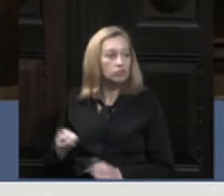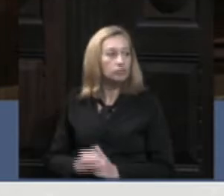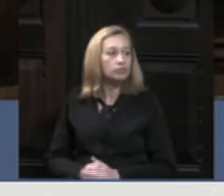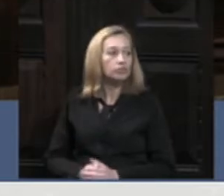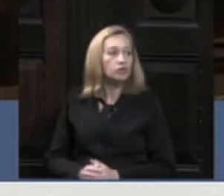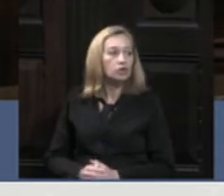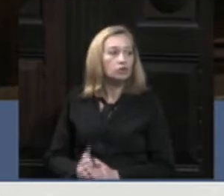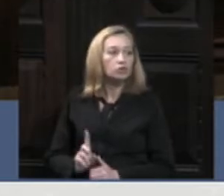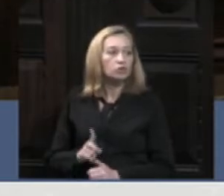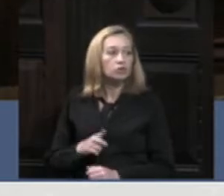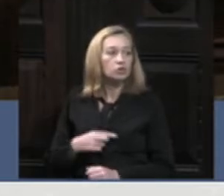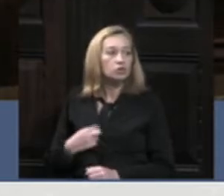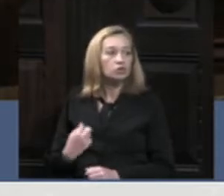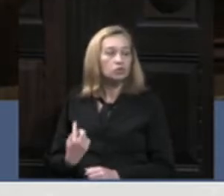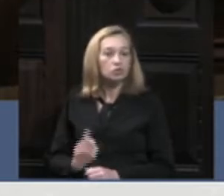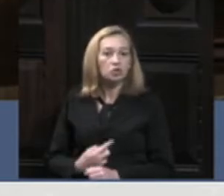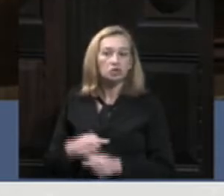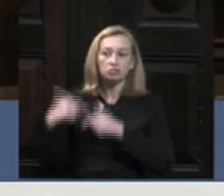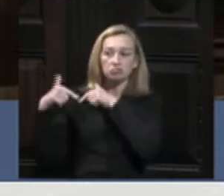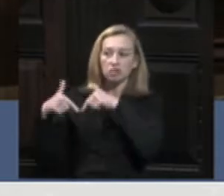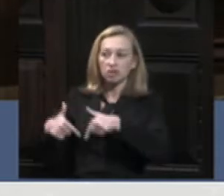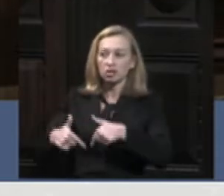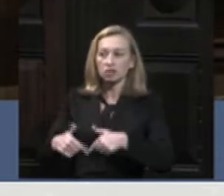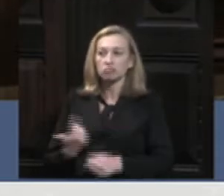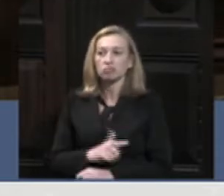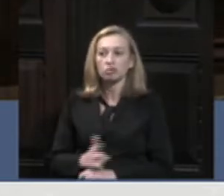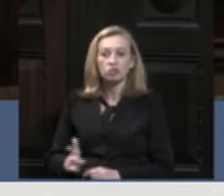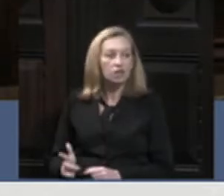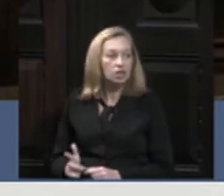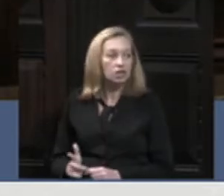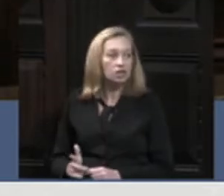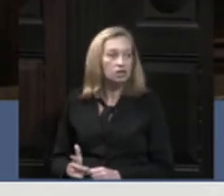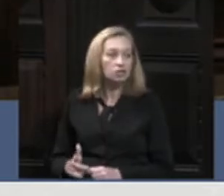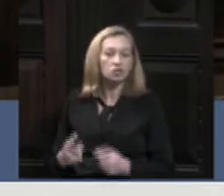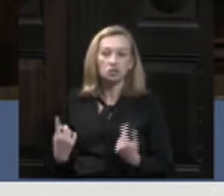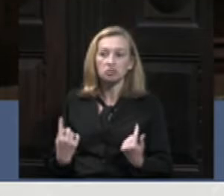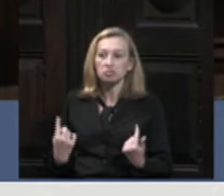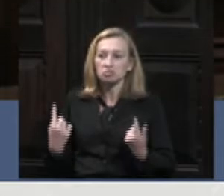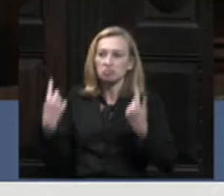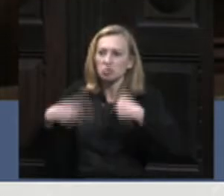Nós não temos tradição de confrontos